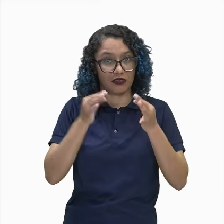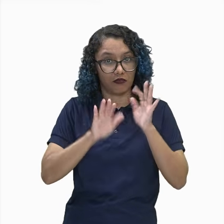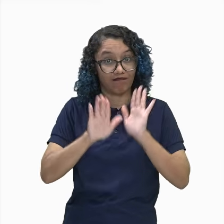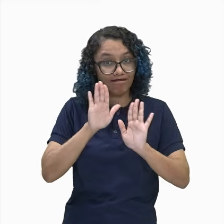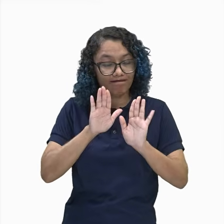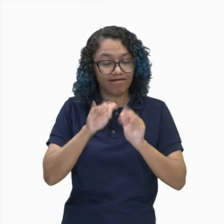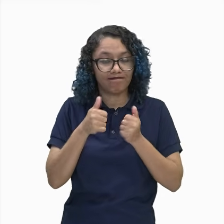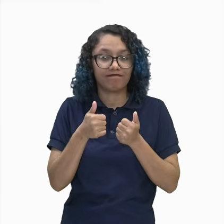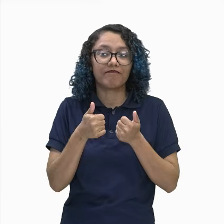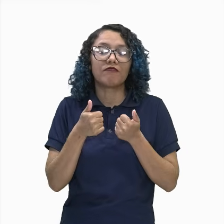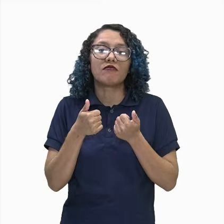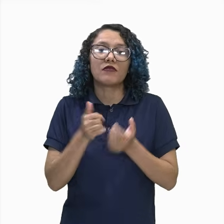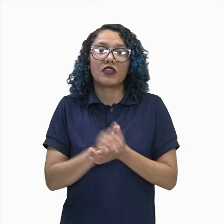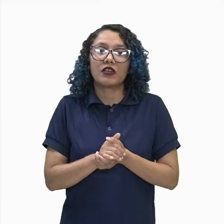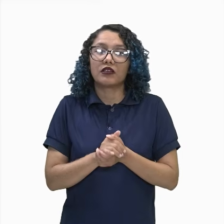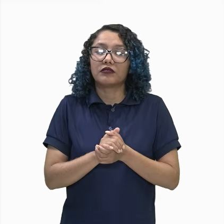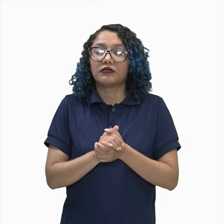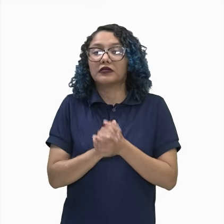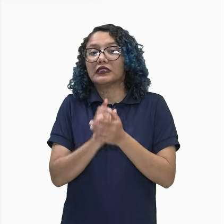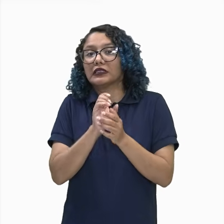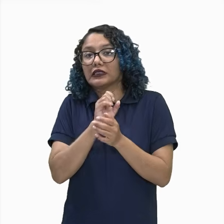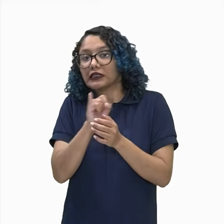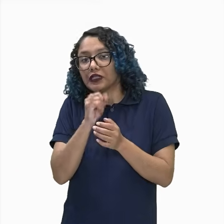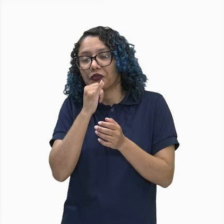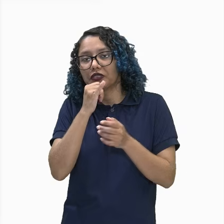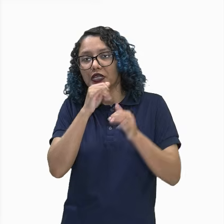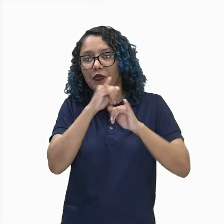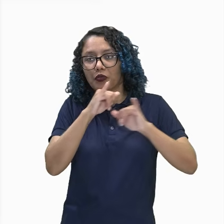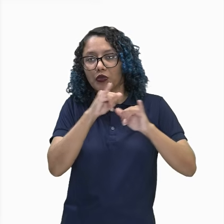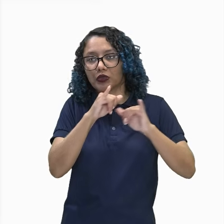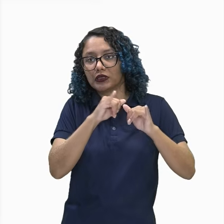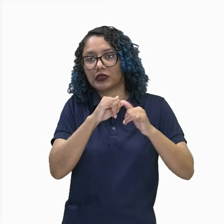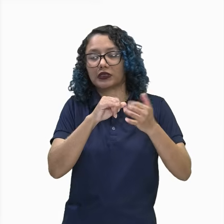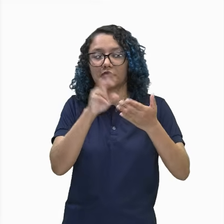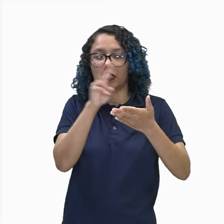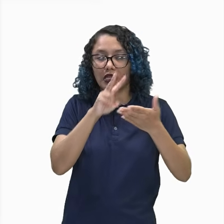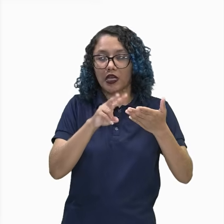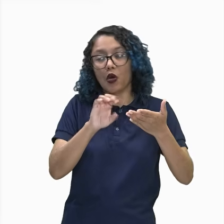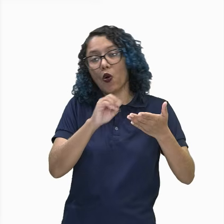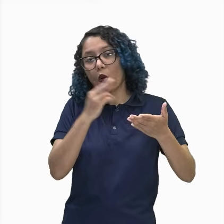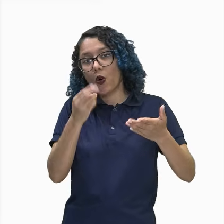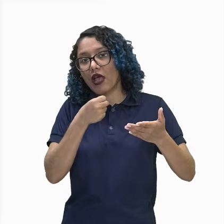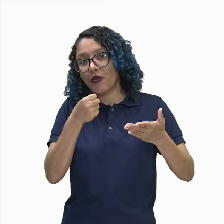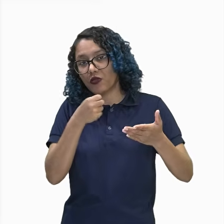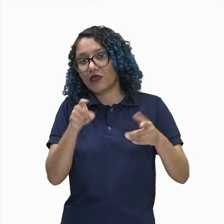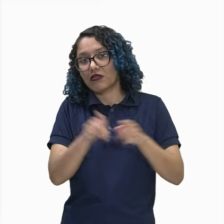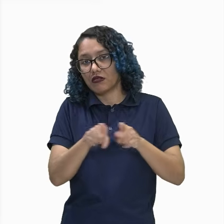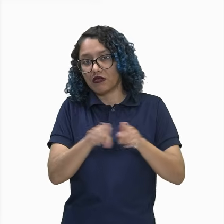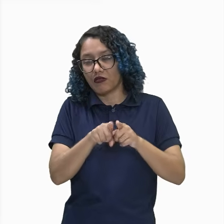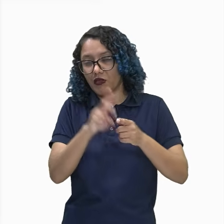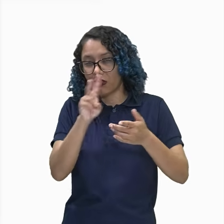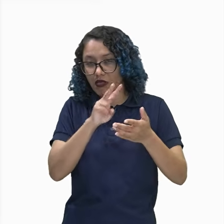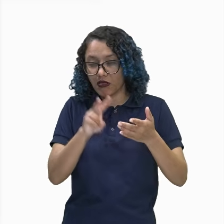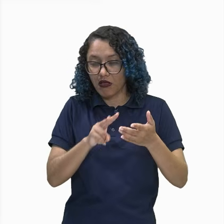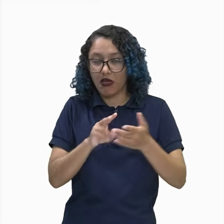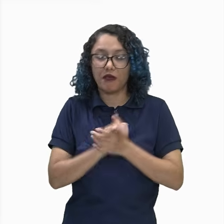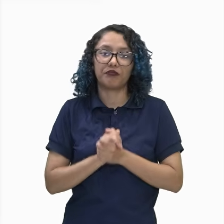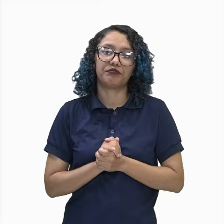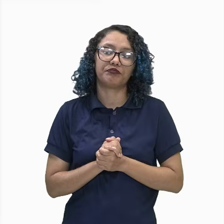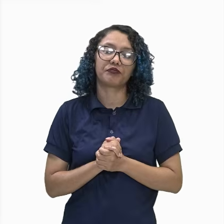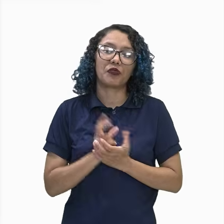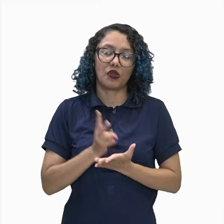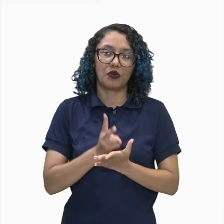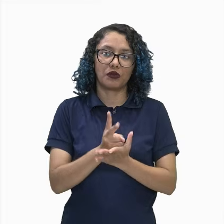isso, tanto ao ler notícias quanto ao ler reportagens, certo? E aí, ainda falando sobre o conceito de